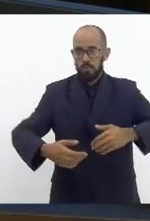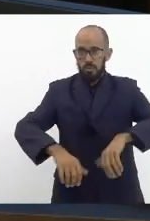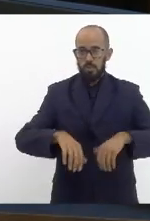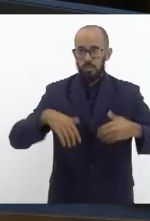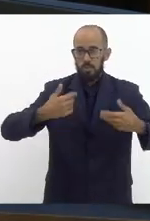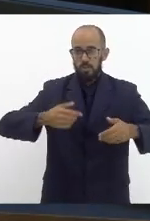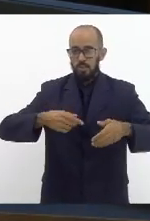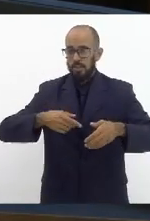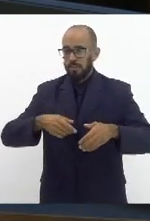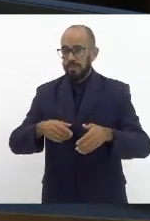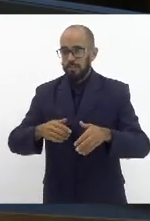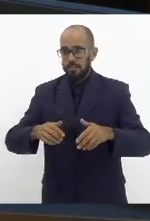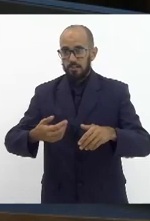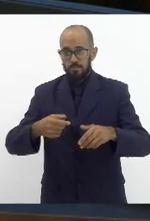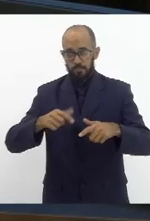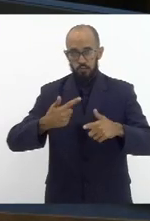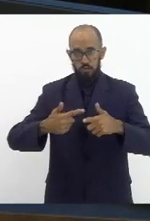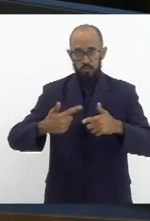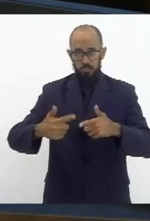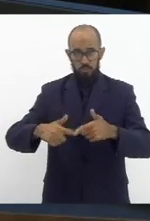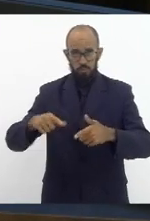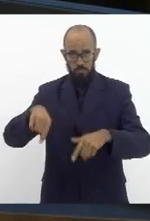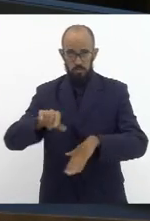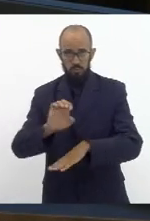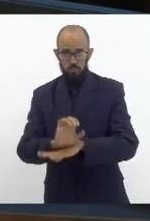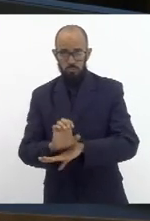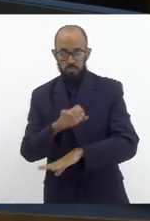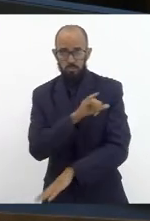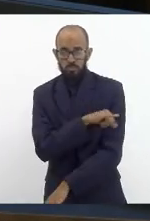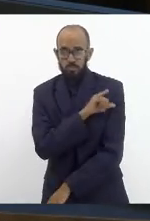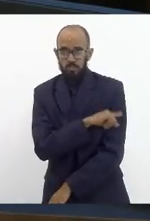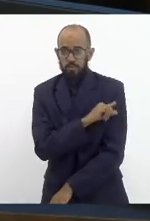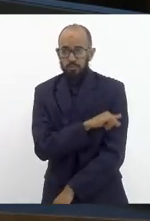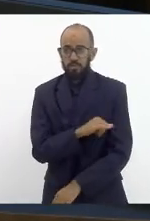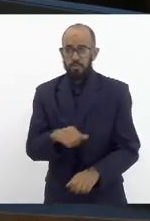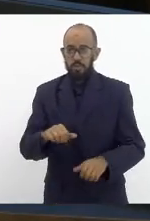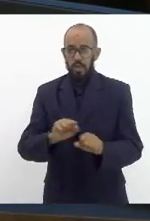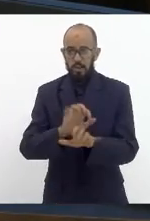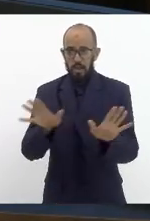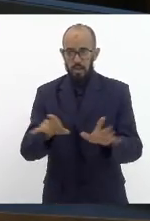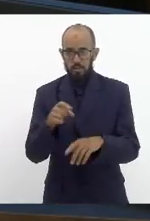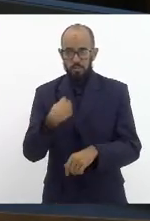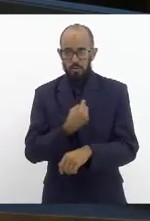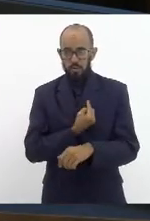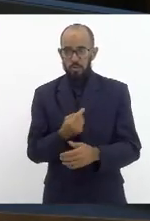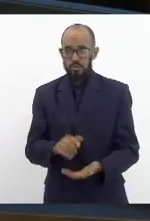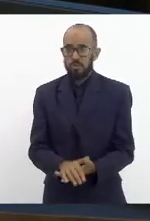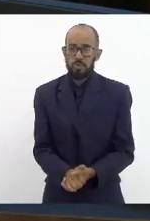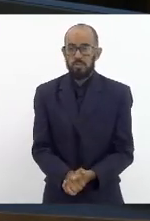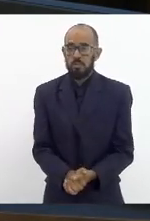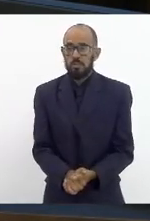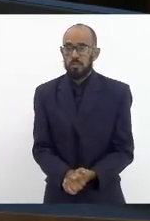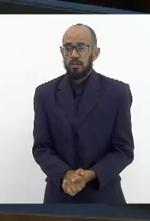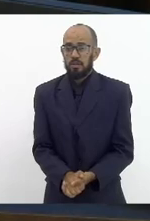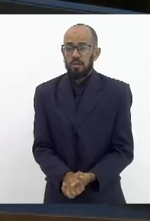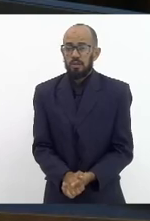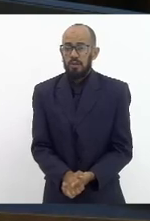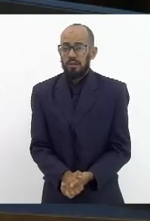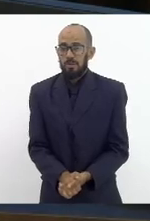o seu negócio no Rio de Janeiro. Então, é fundamental e está mais do que claro para todos nós. Existe uma figura, que é uma